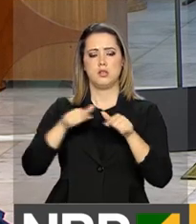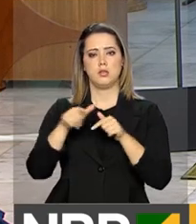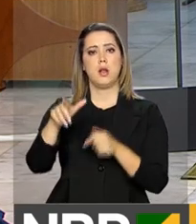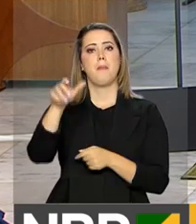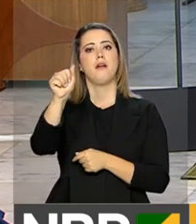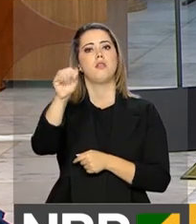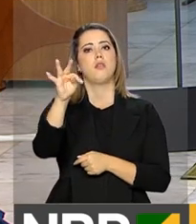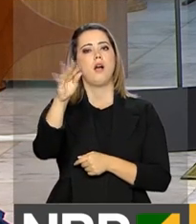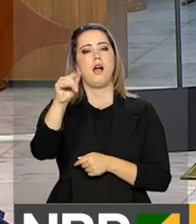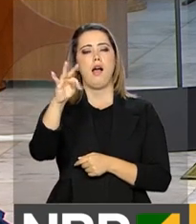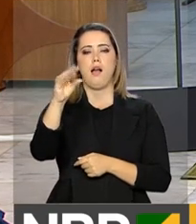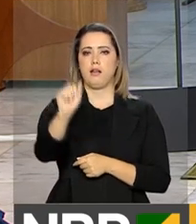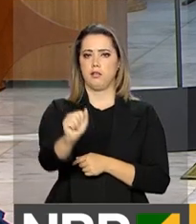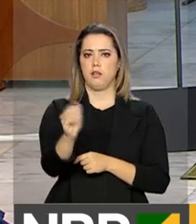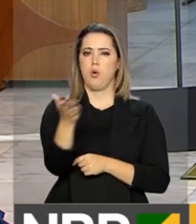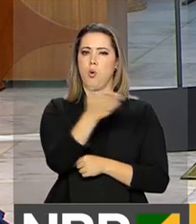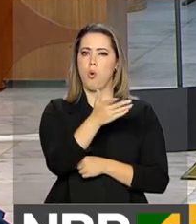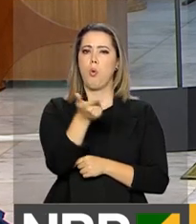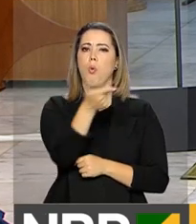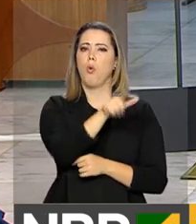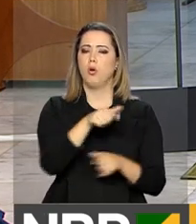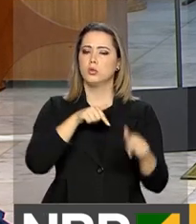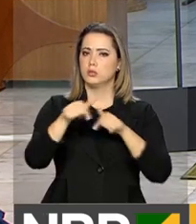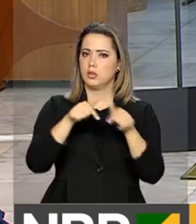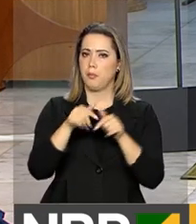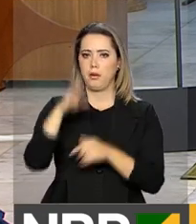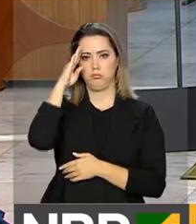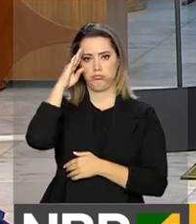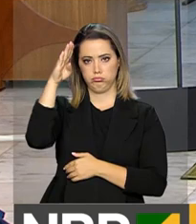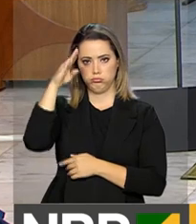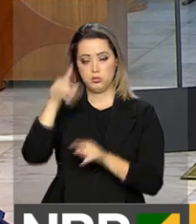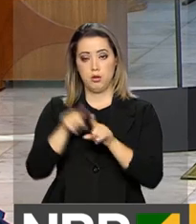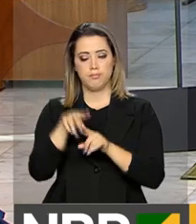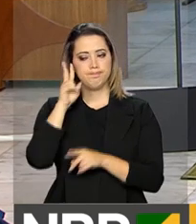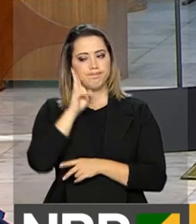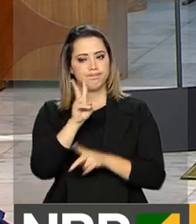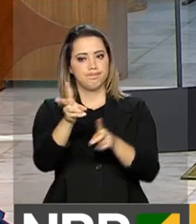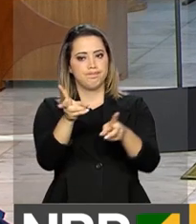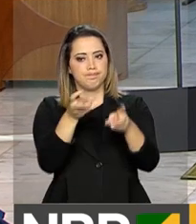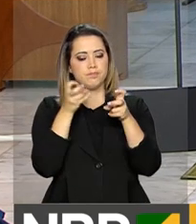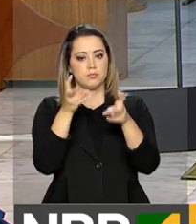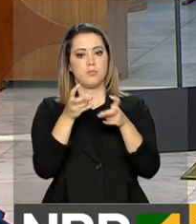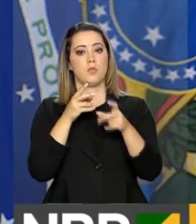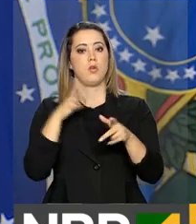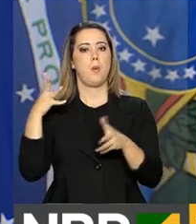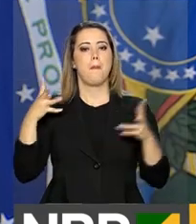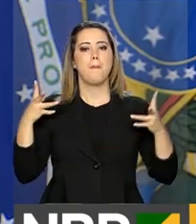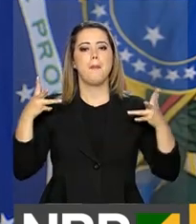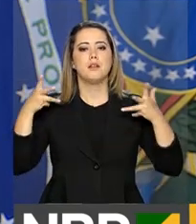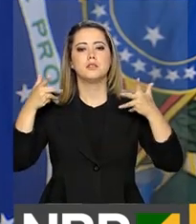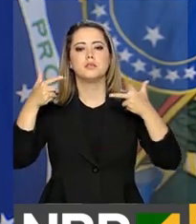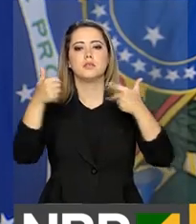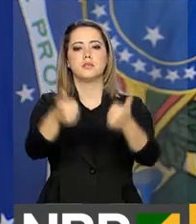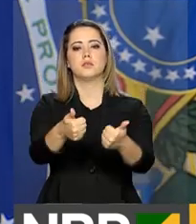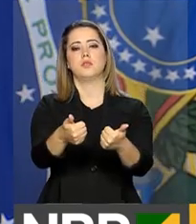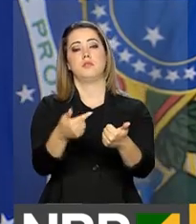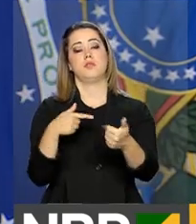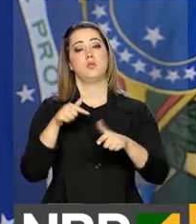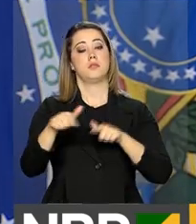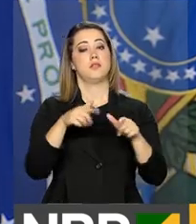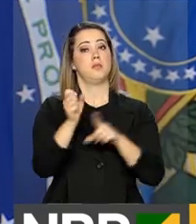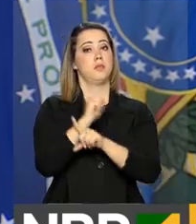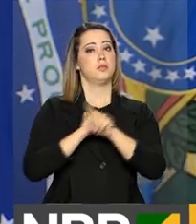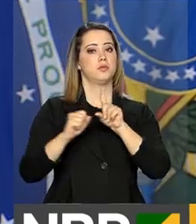lado, a Operação Sentinela, de outro lado, eu pude verificar o extraordinário trabalho